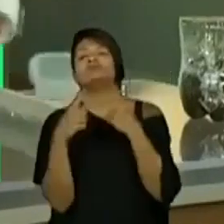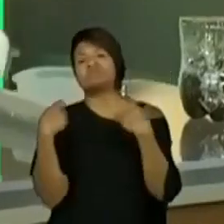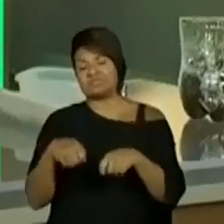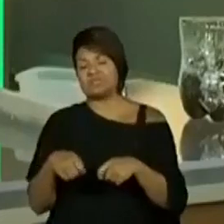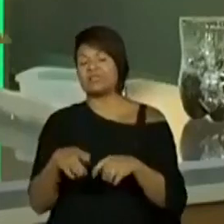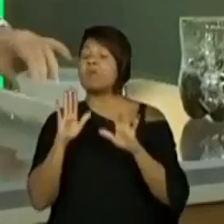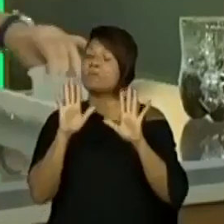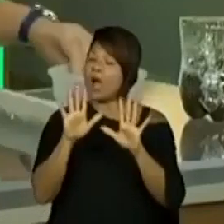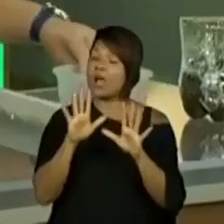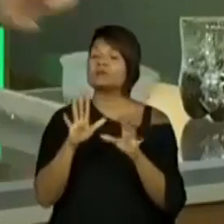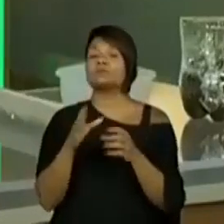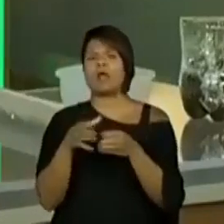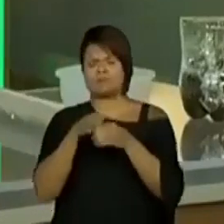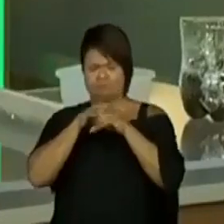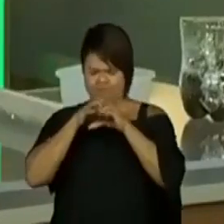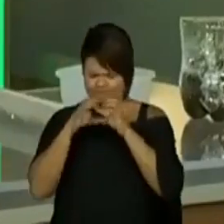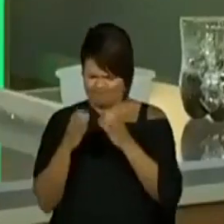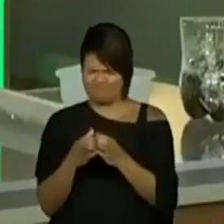para garantir,